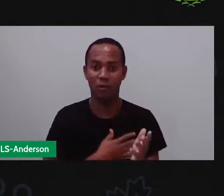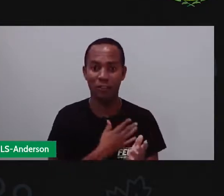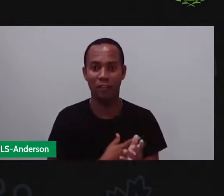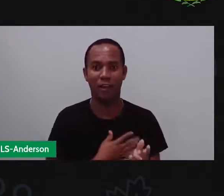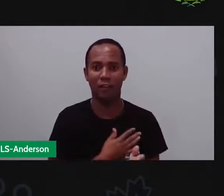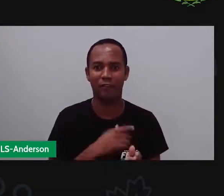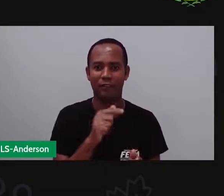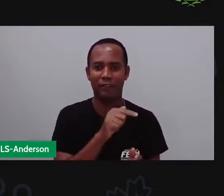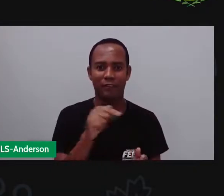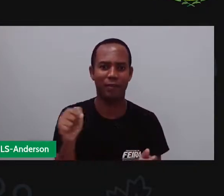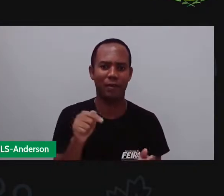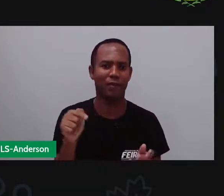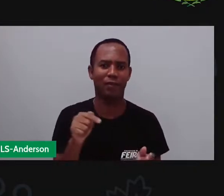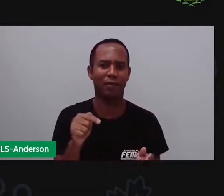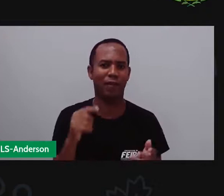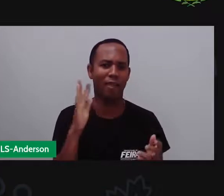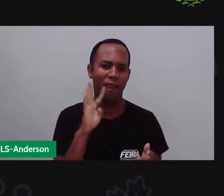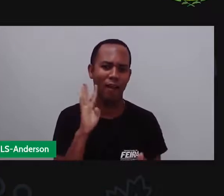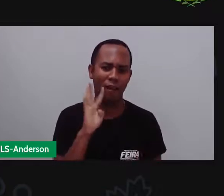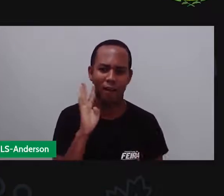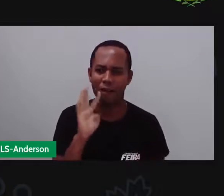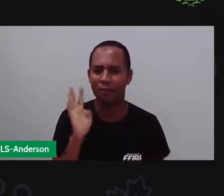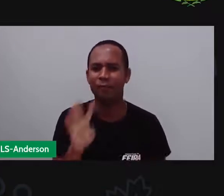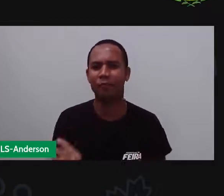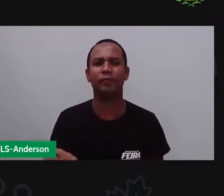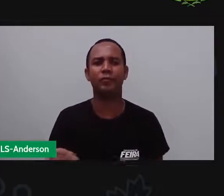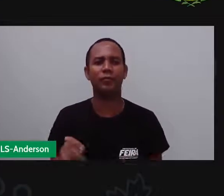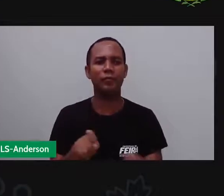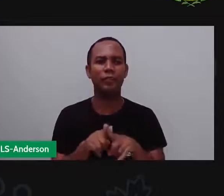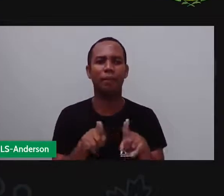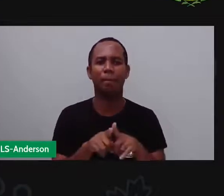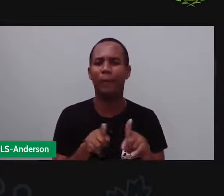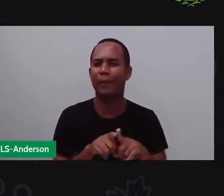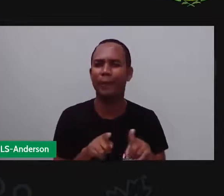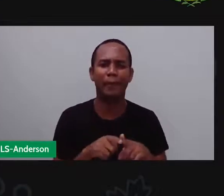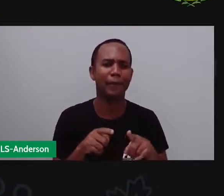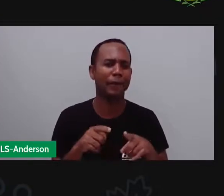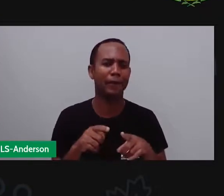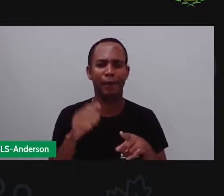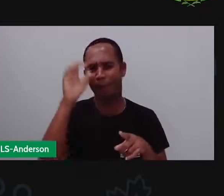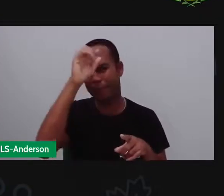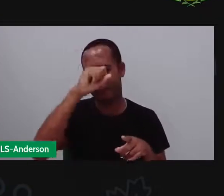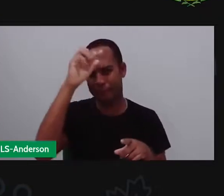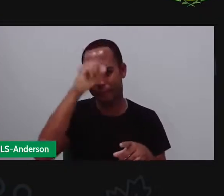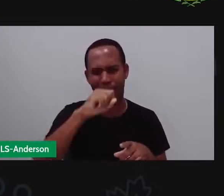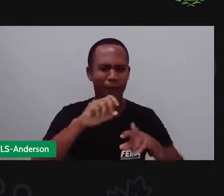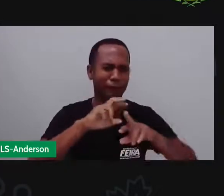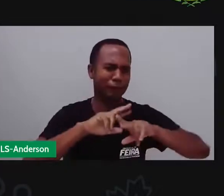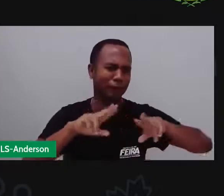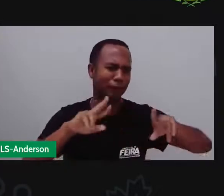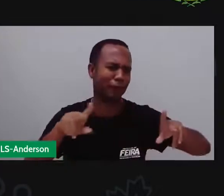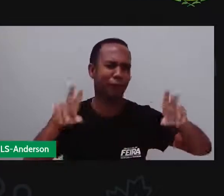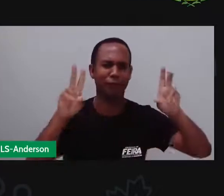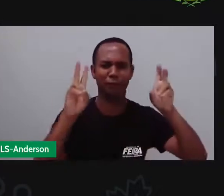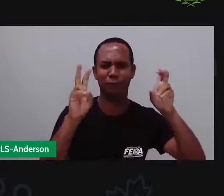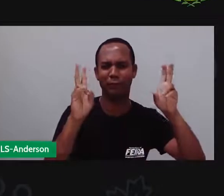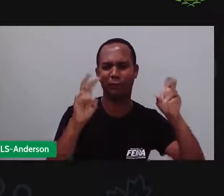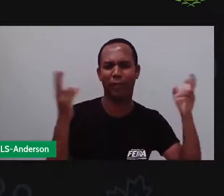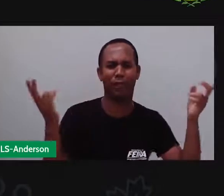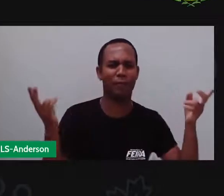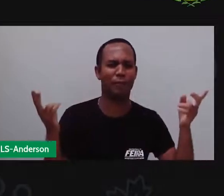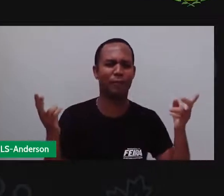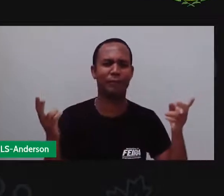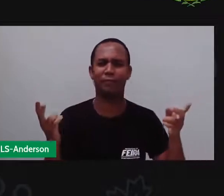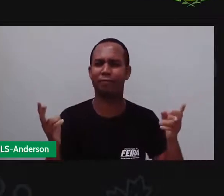nossa semana maravilhosa aí? Gostaram de todos esses momentos interativos? Aí tivemos vários, né? A